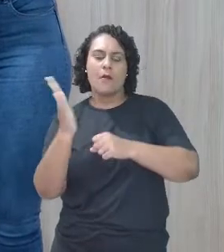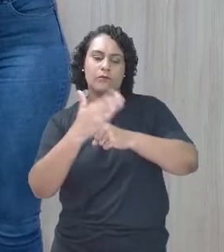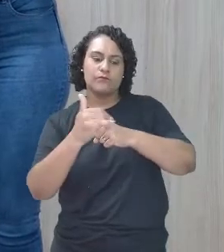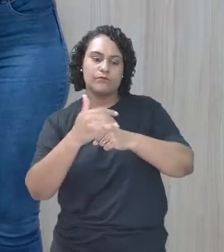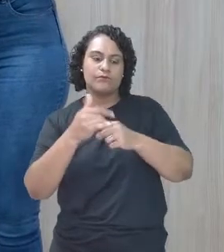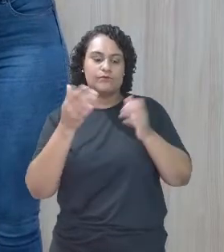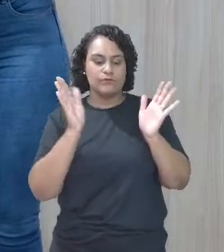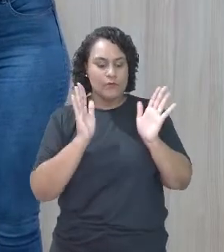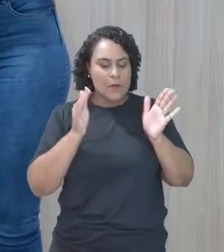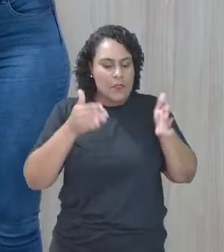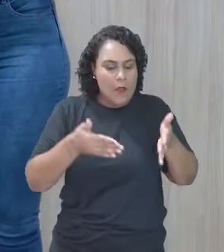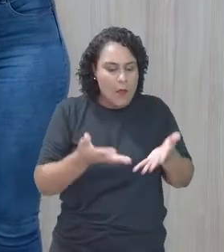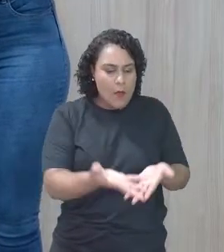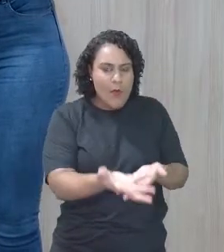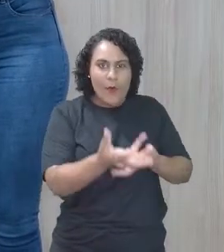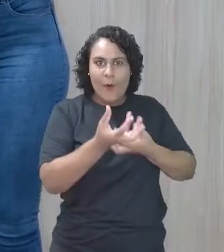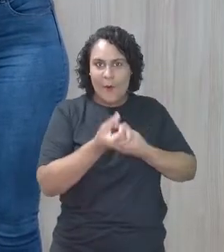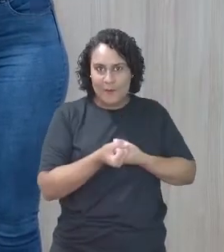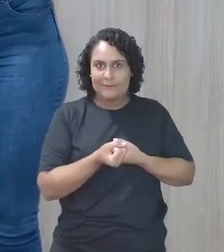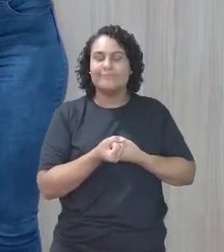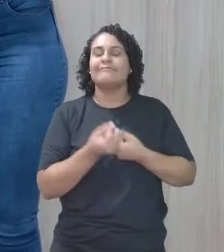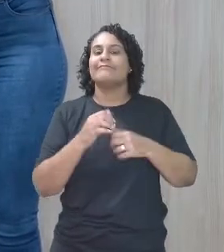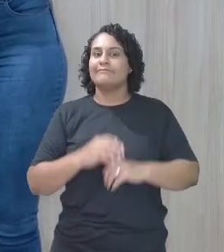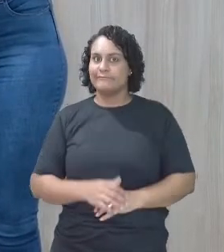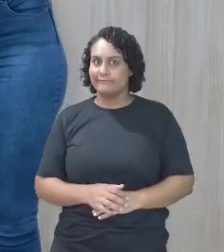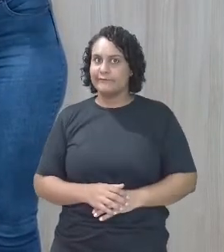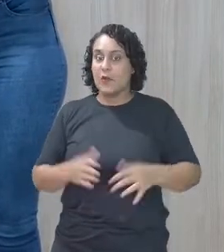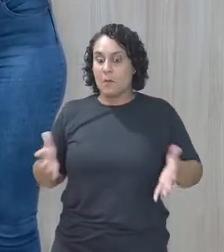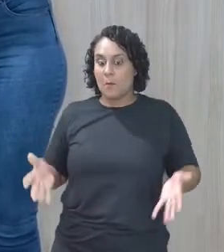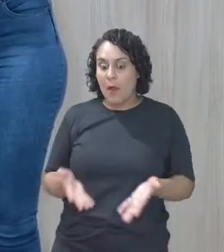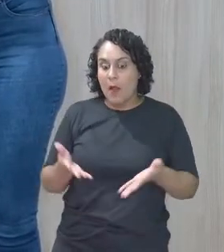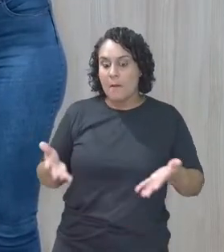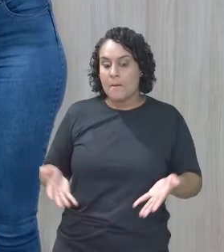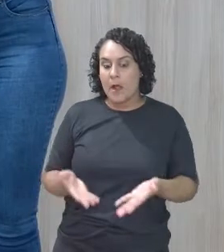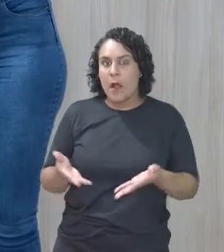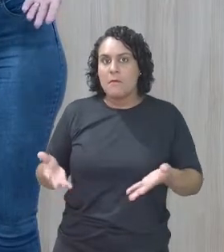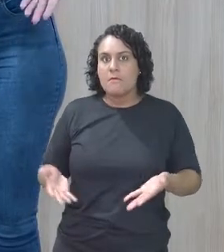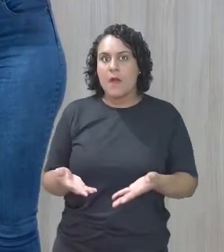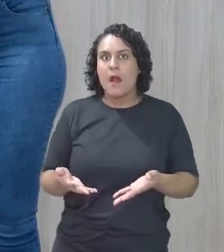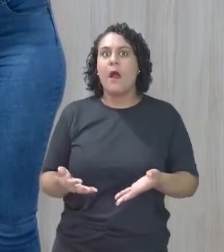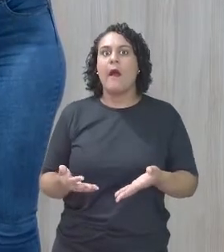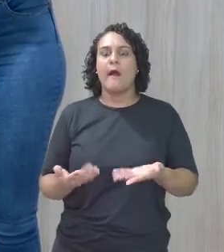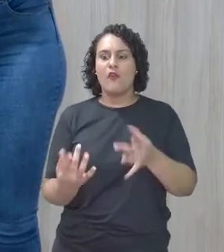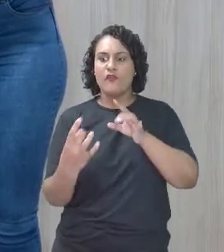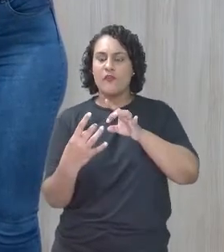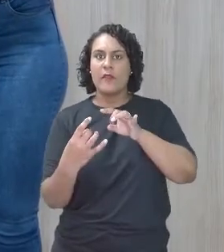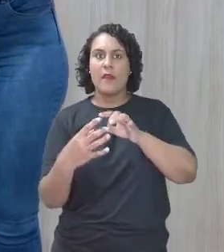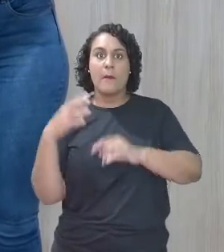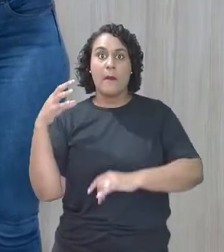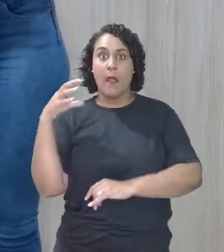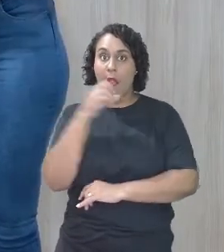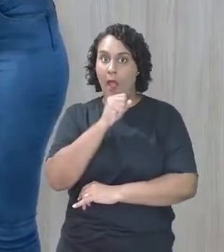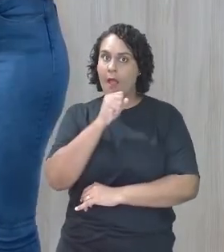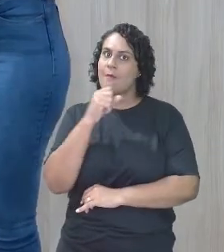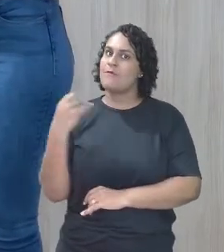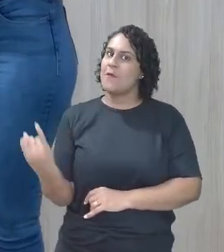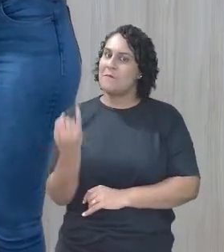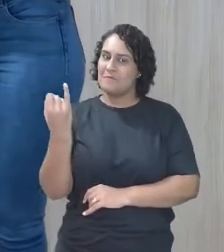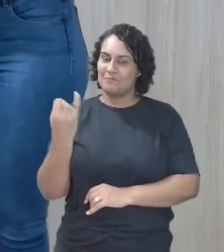carinho, da atenção e do acolhimento. As respostas cognitivas serão muito mais rápidas e muito mais